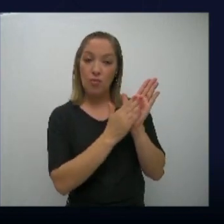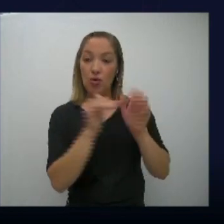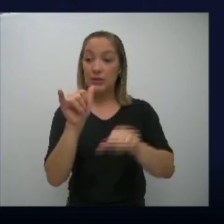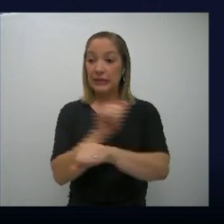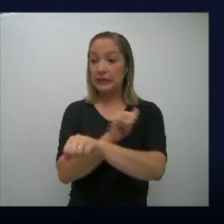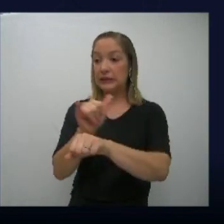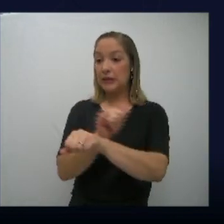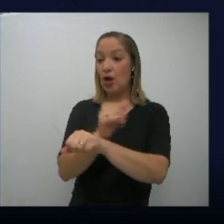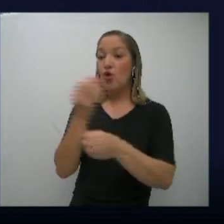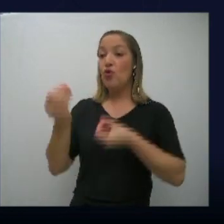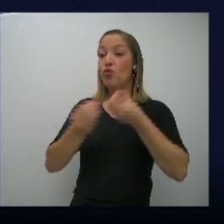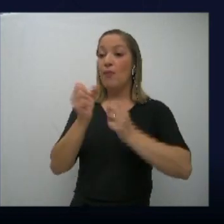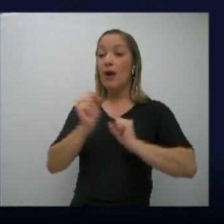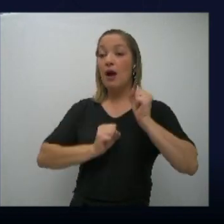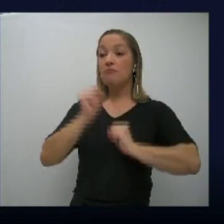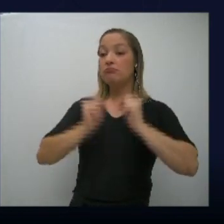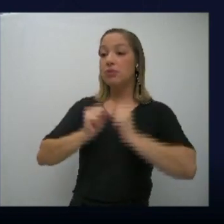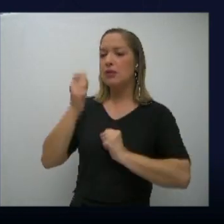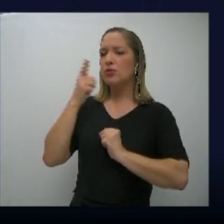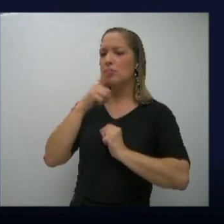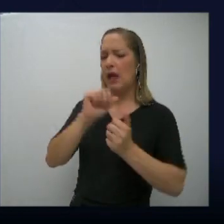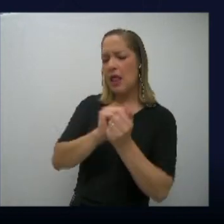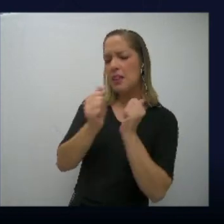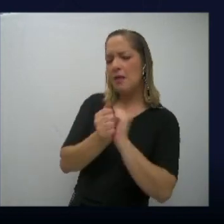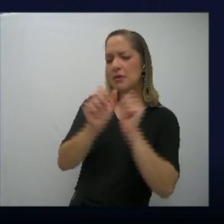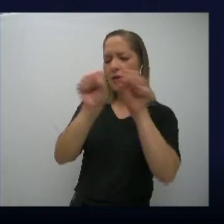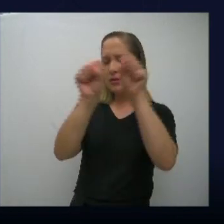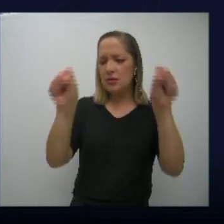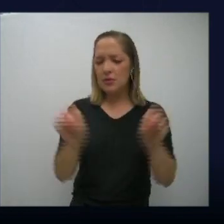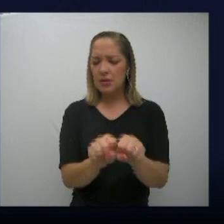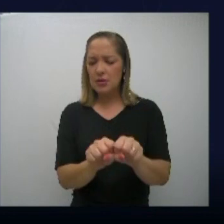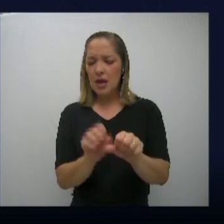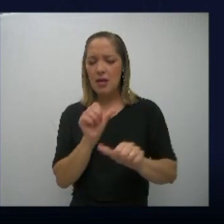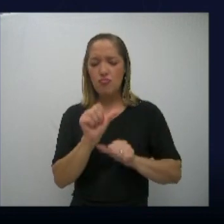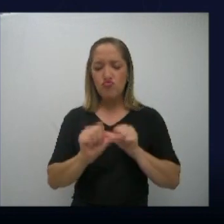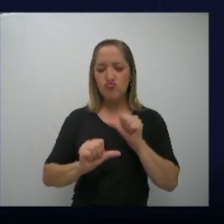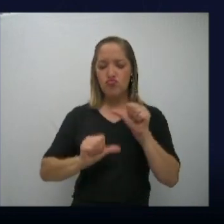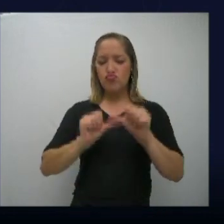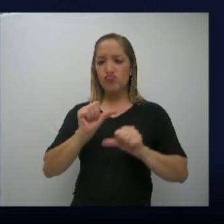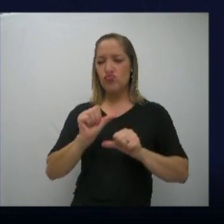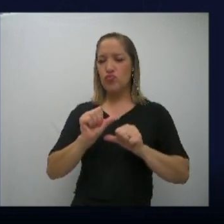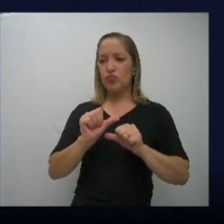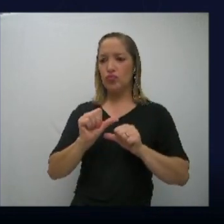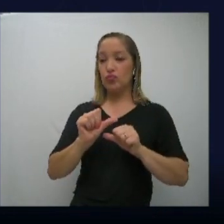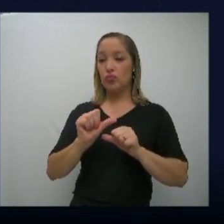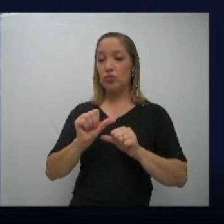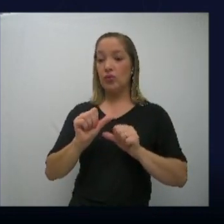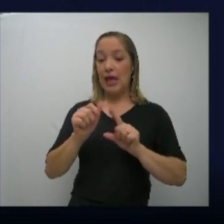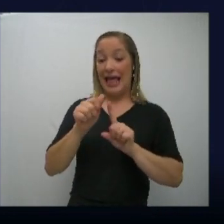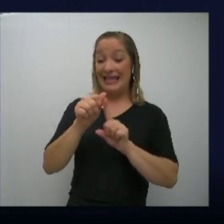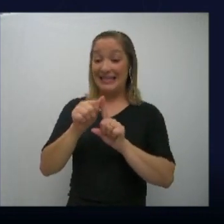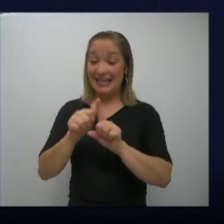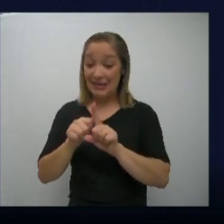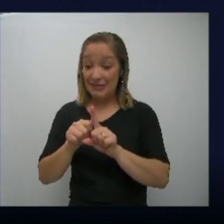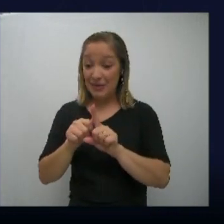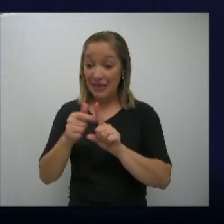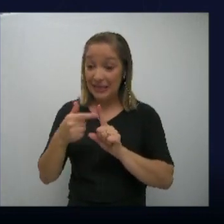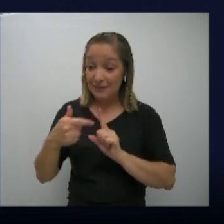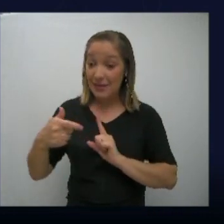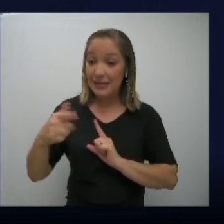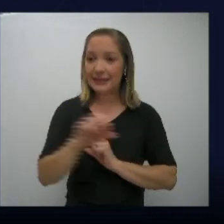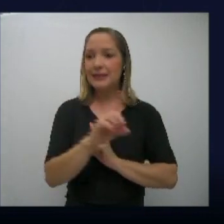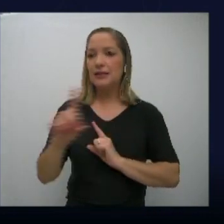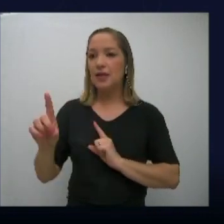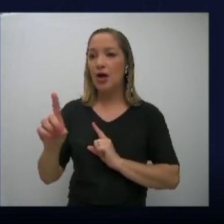métricas de com que a empresa consegue adaptar os sistemas e mudanças é Norma não é de semana e meses como é que